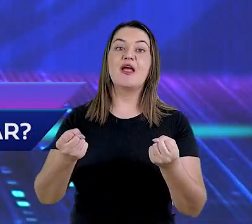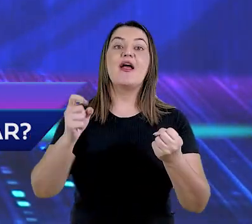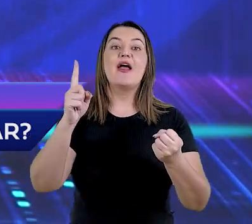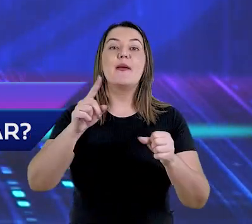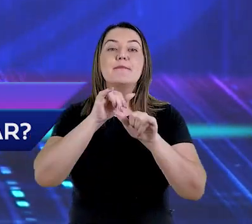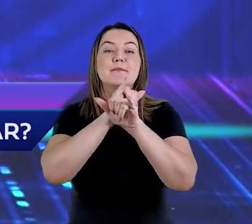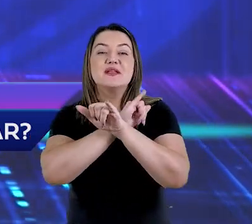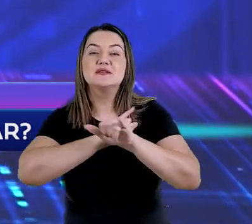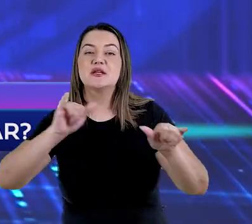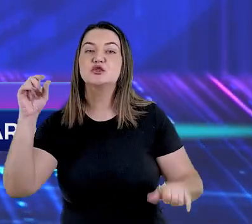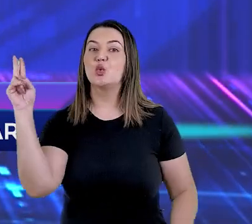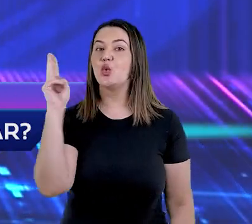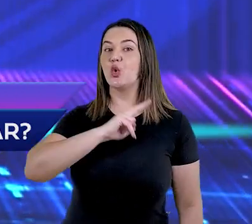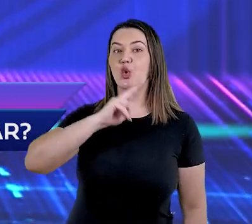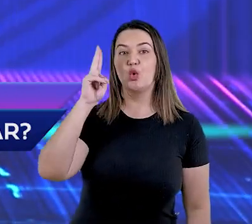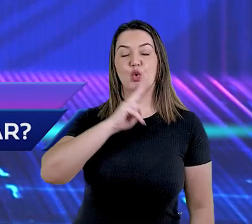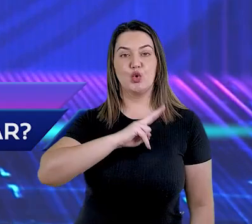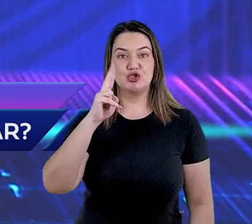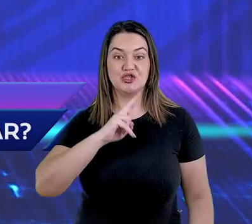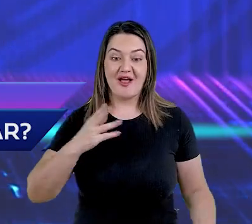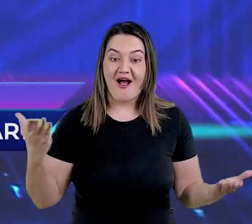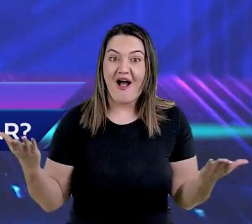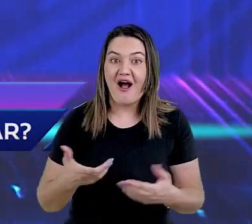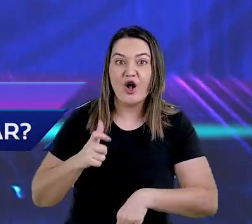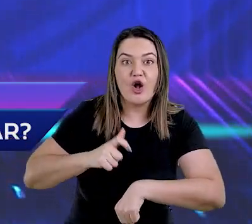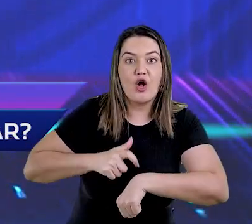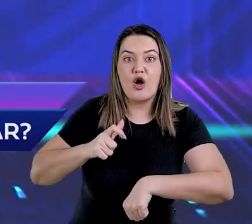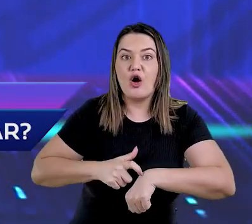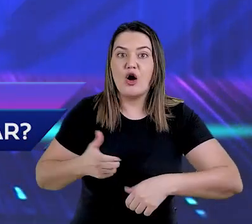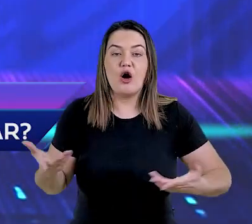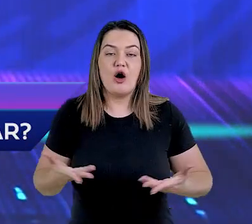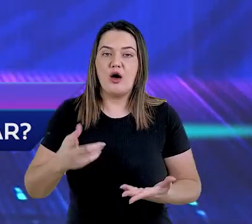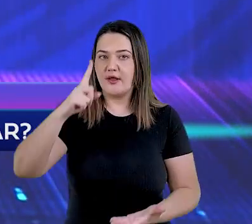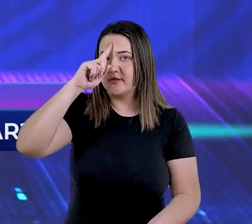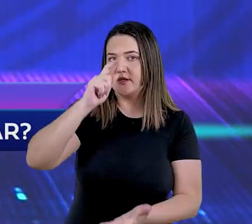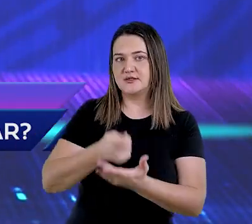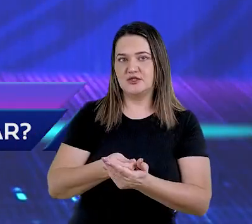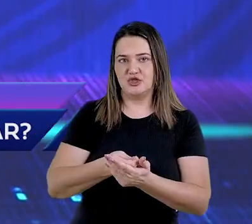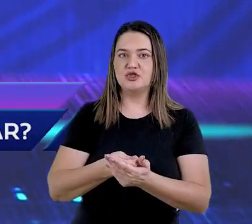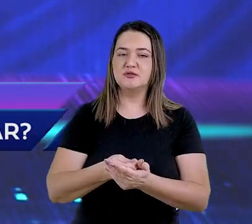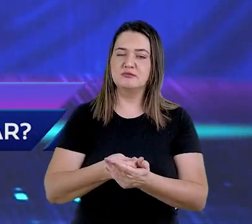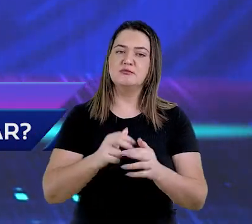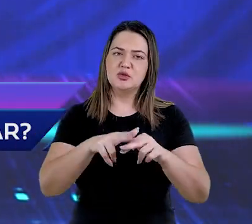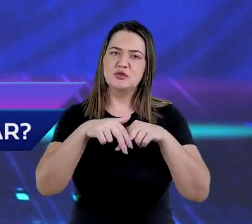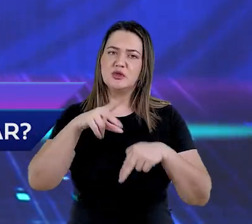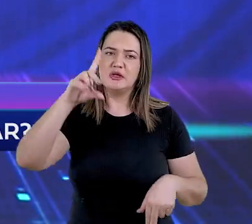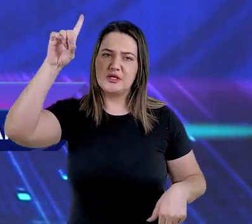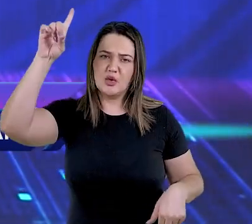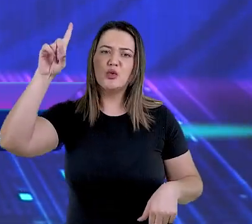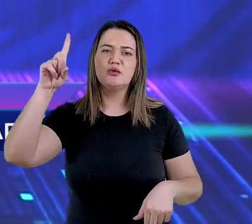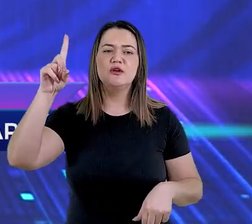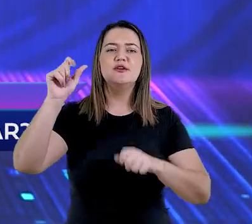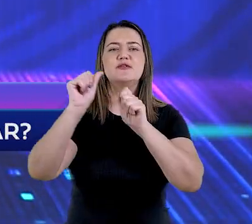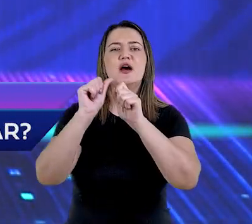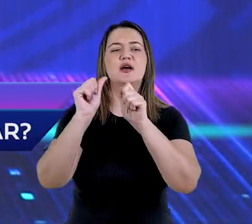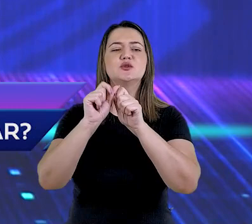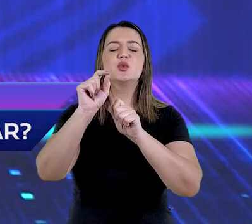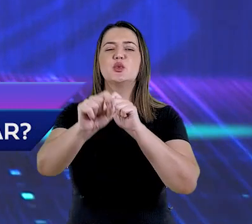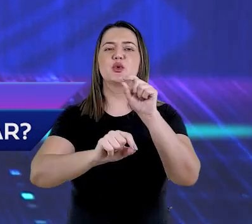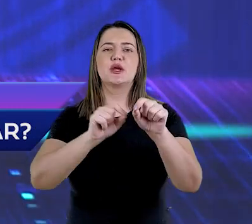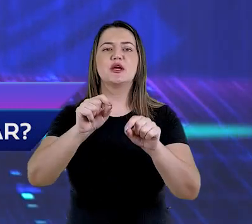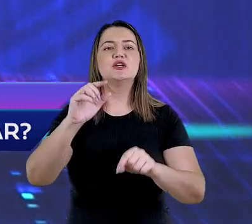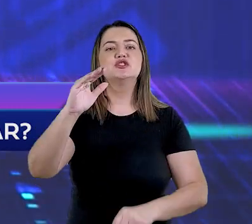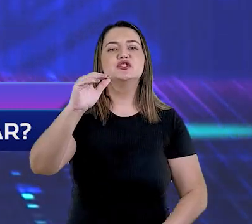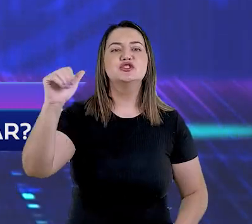uma decisão agora, porque uma das grandes revelações que Deus tem feito a nós é a respeito do que